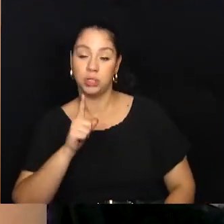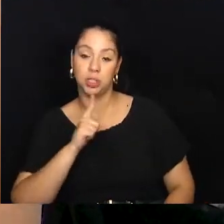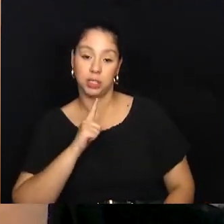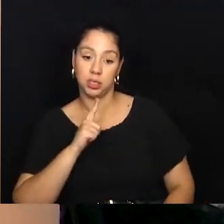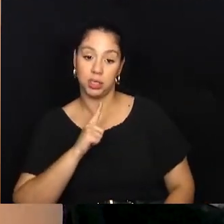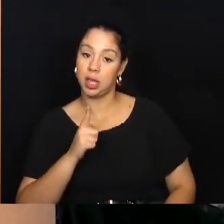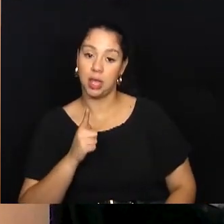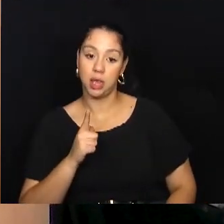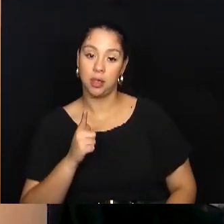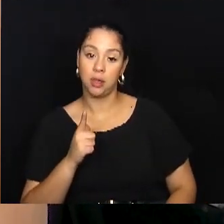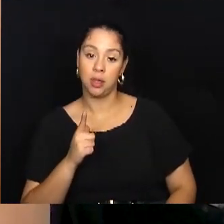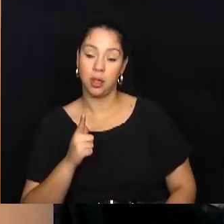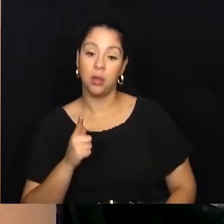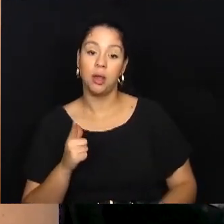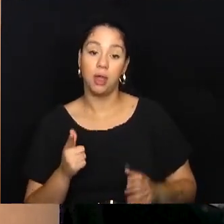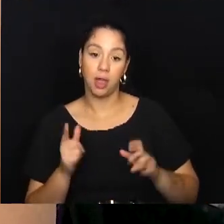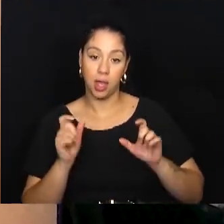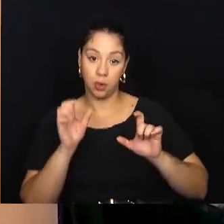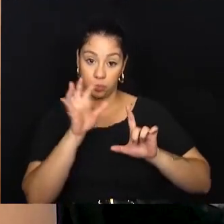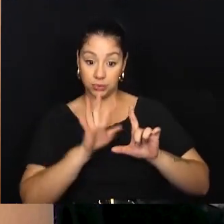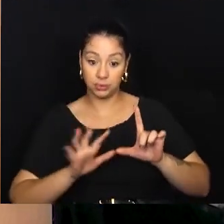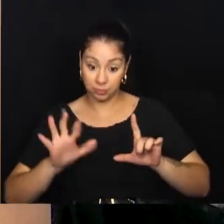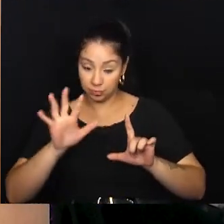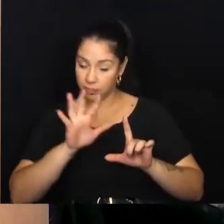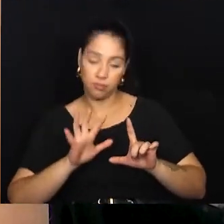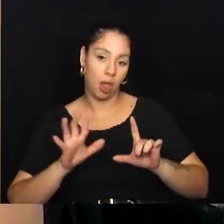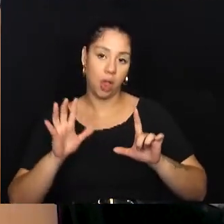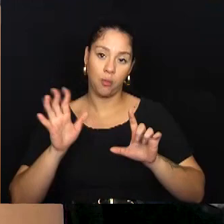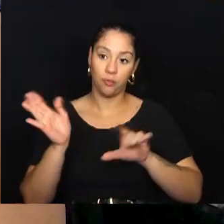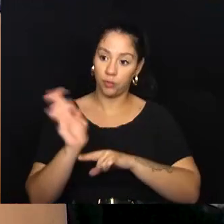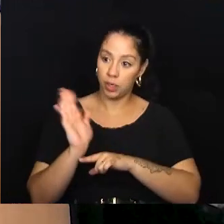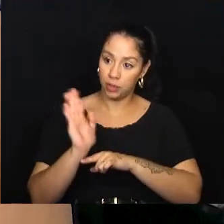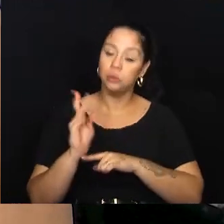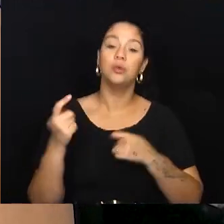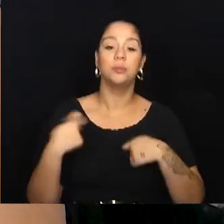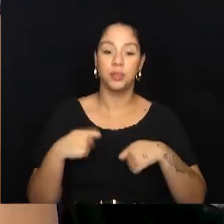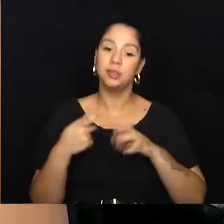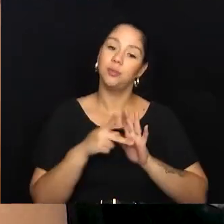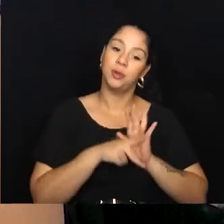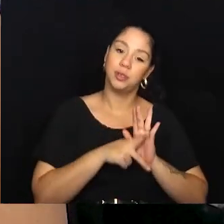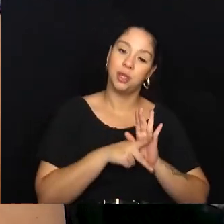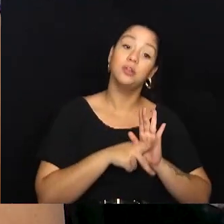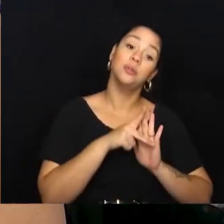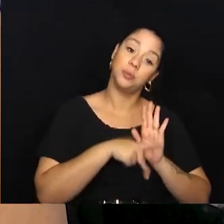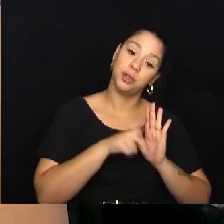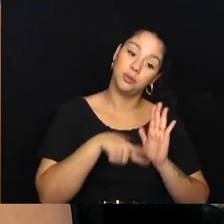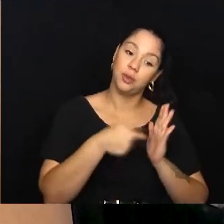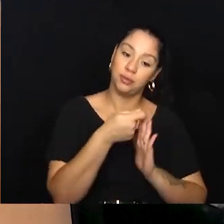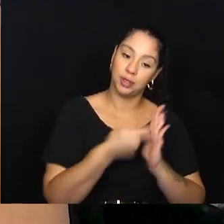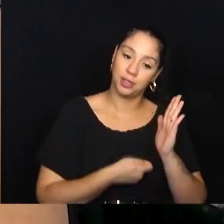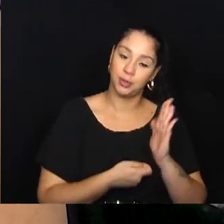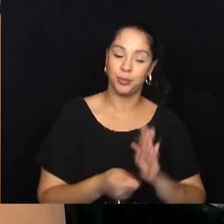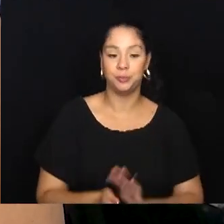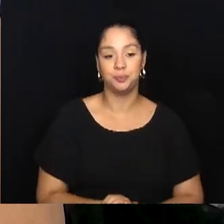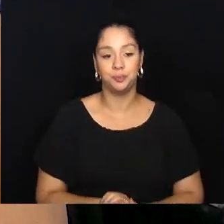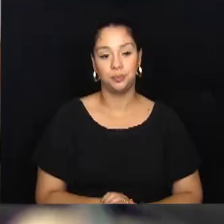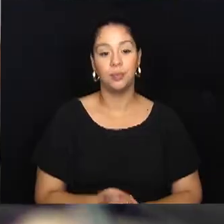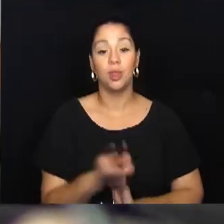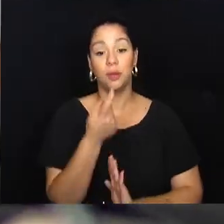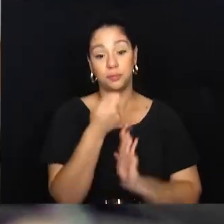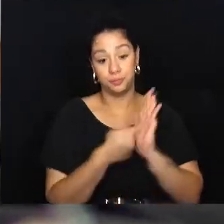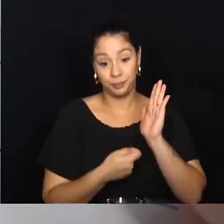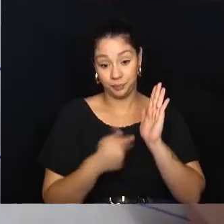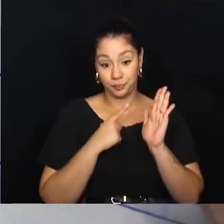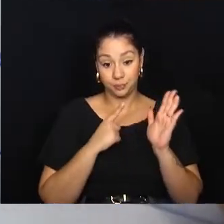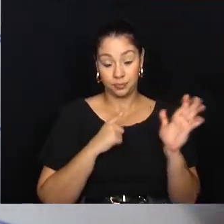você consiga fazer uma produção audiovisual, você tem que ter um projeto. Esse projeto esbarra, obviamente, num texto escrito.